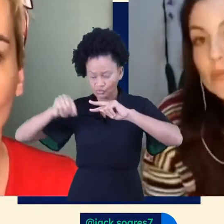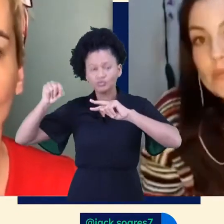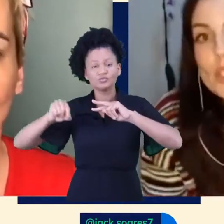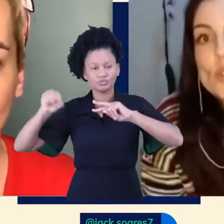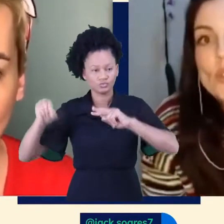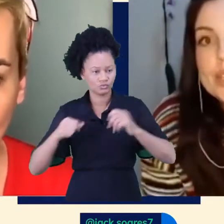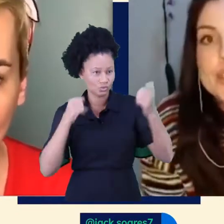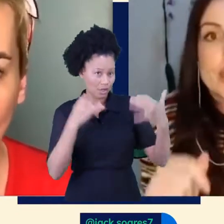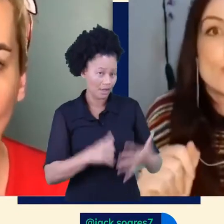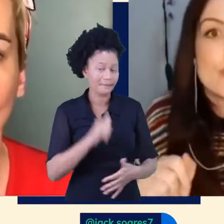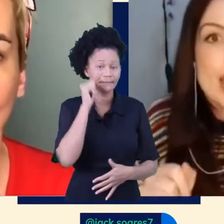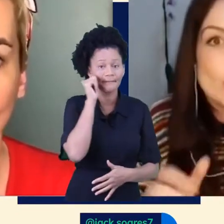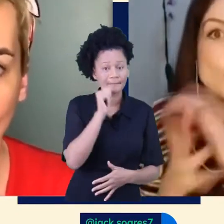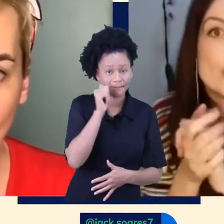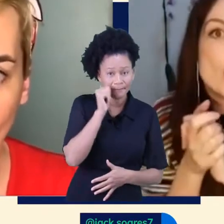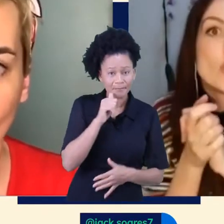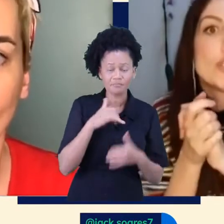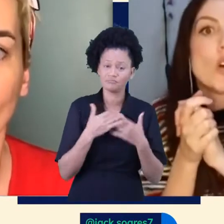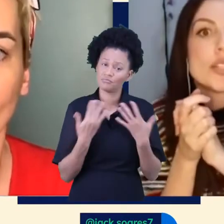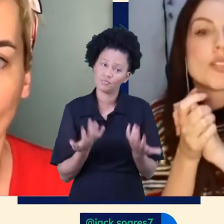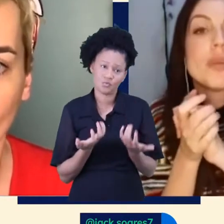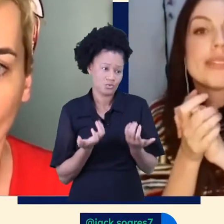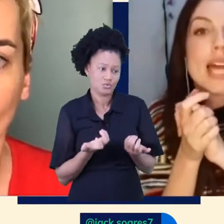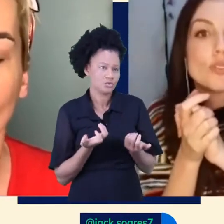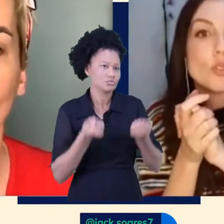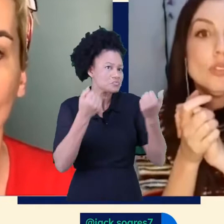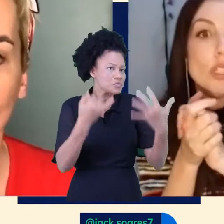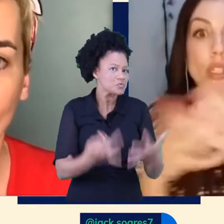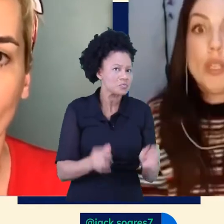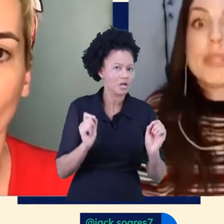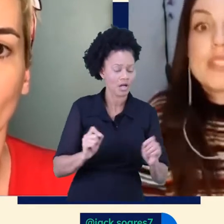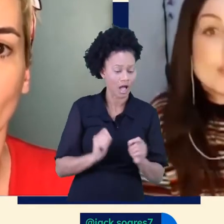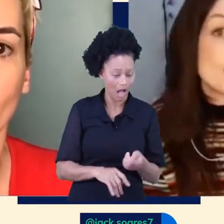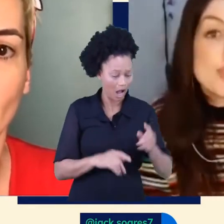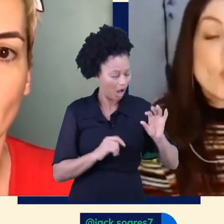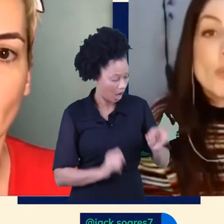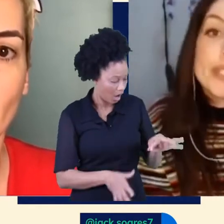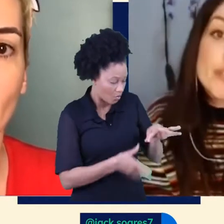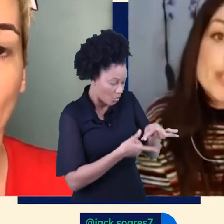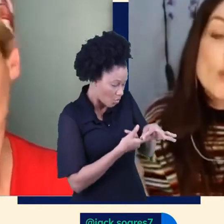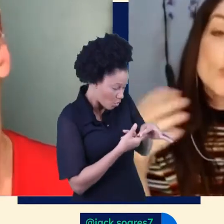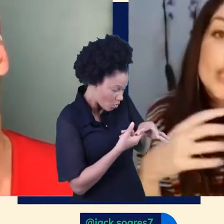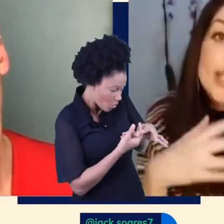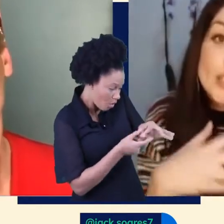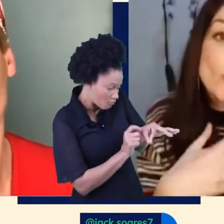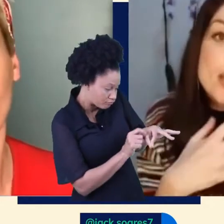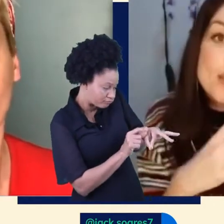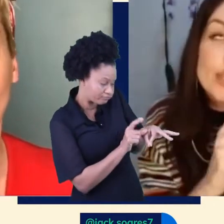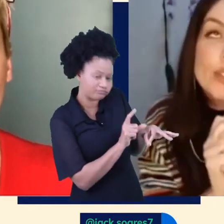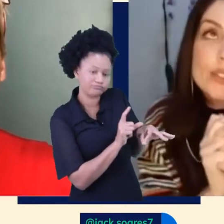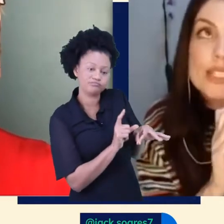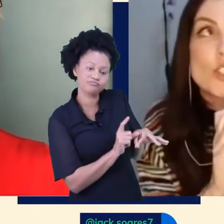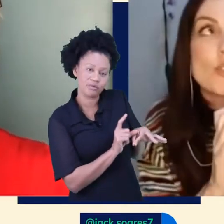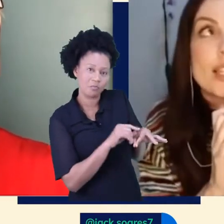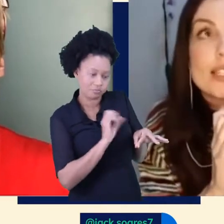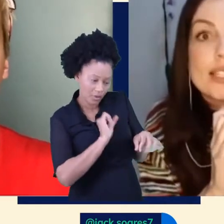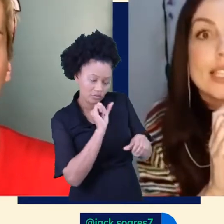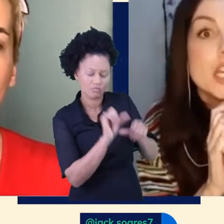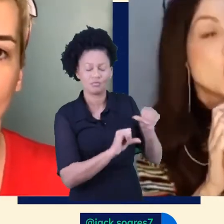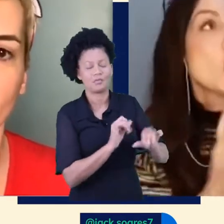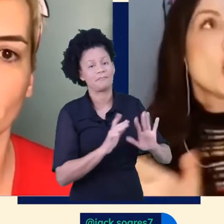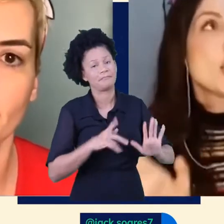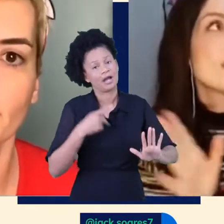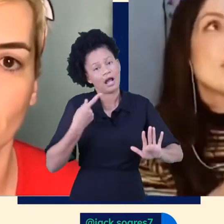mas isso não quer dizer que o fato de ter o clitóris aumentado precise fazer alguma intervenção. Só que aqui no Brasil, então, às vezes a gente fala